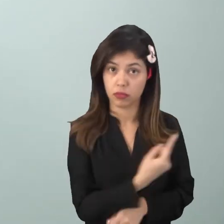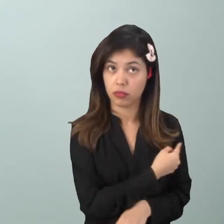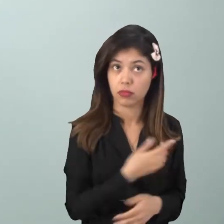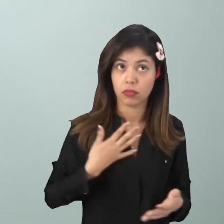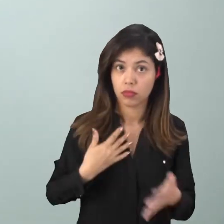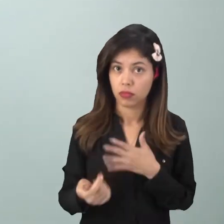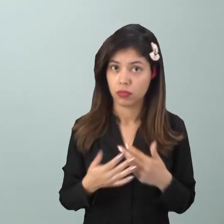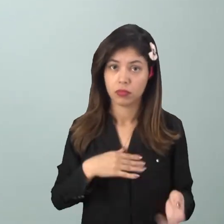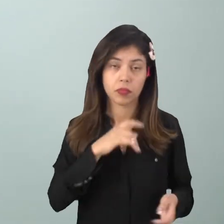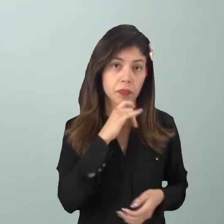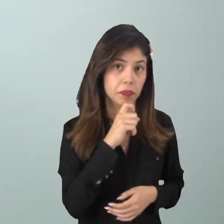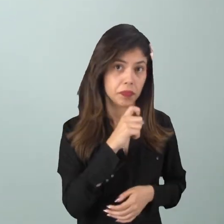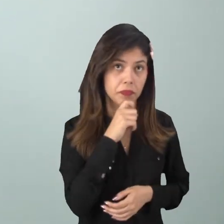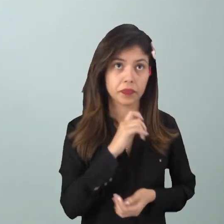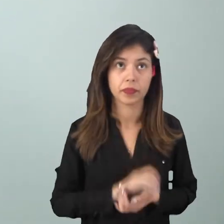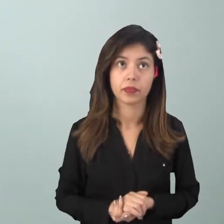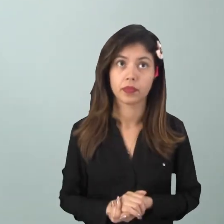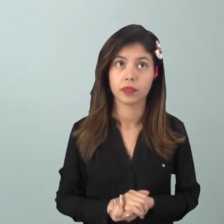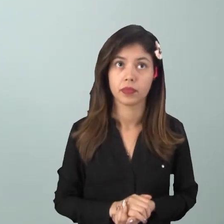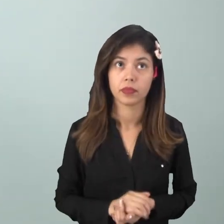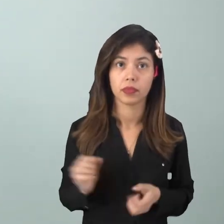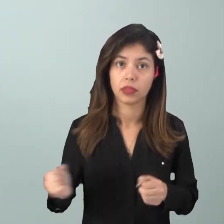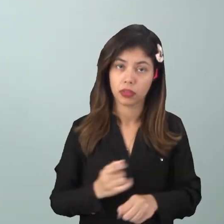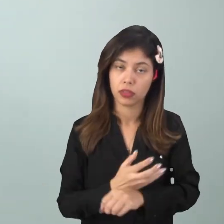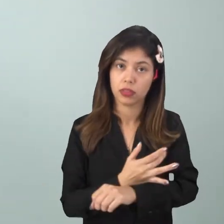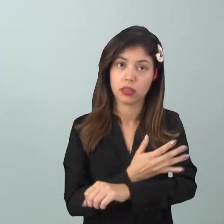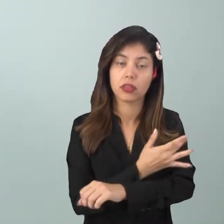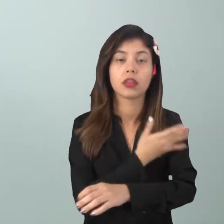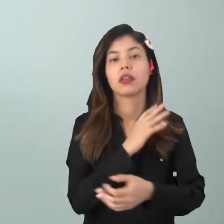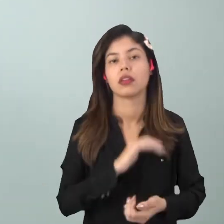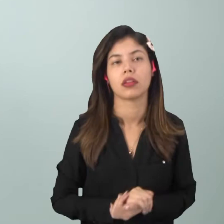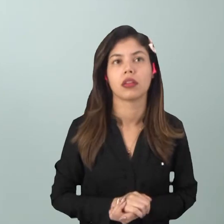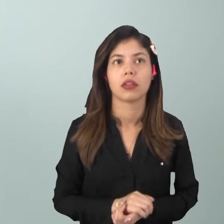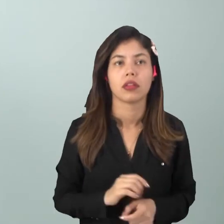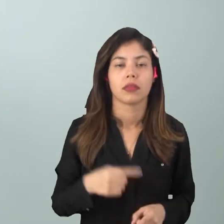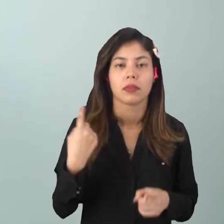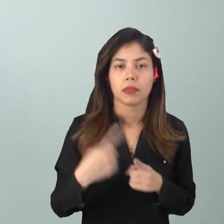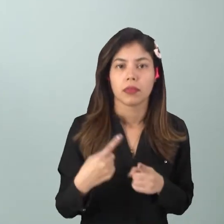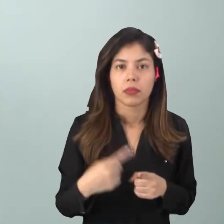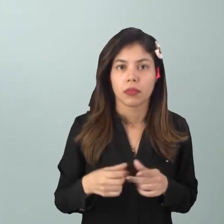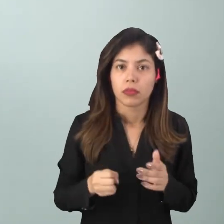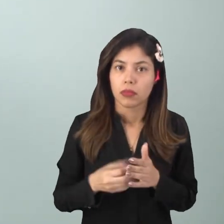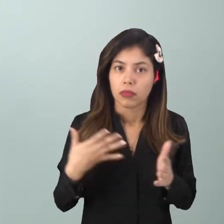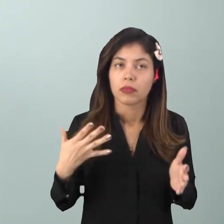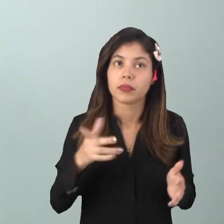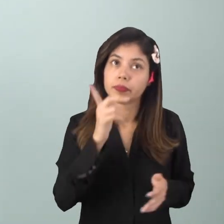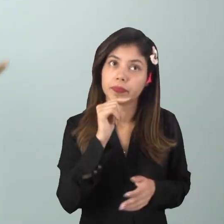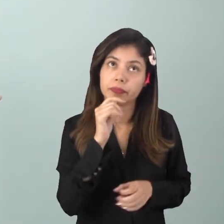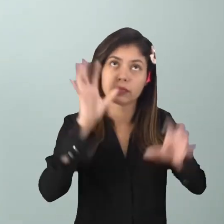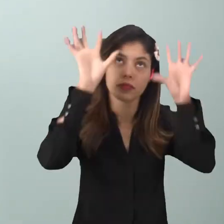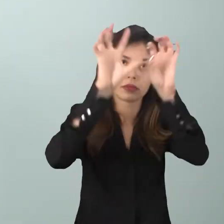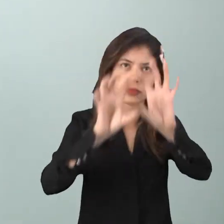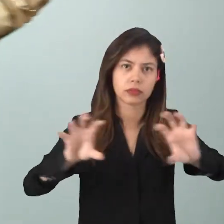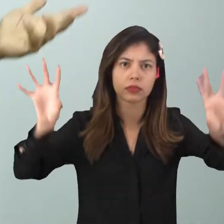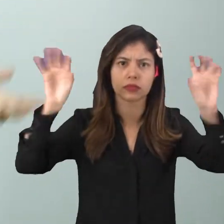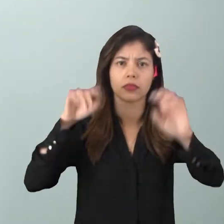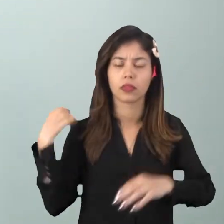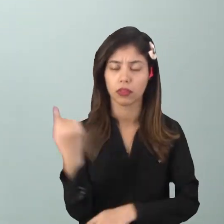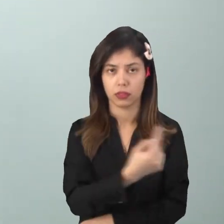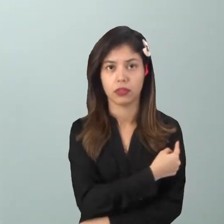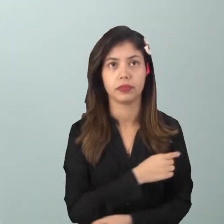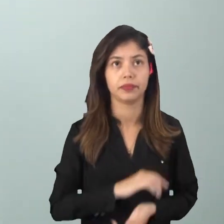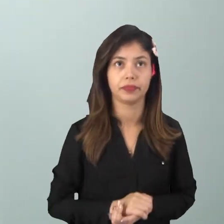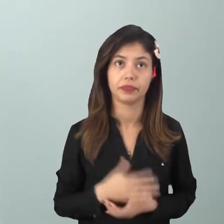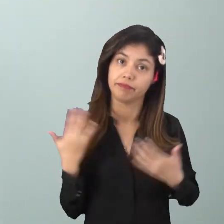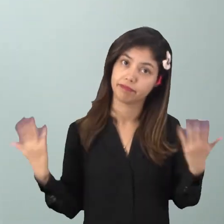que qualquer frio a gente sinta ele com maior intensidade, porque como tem muita partícula de água na atmosfera ao